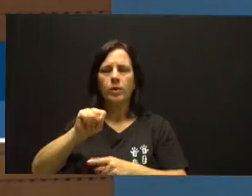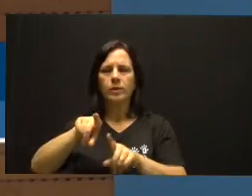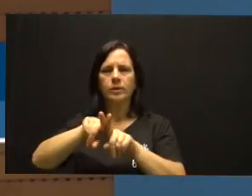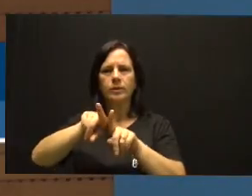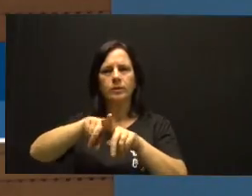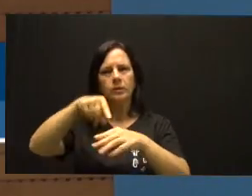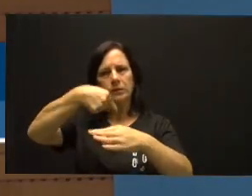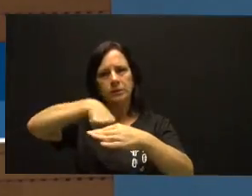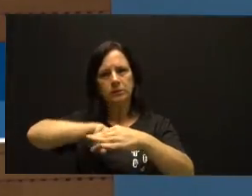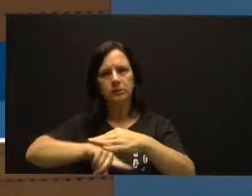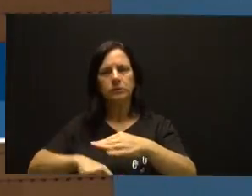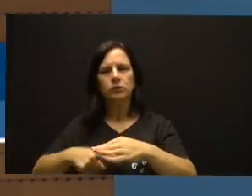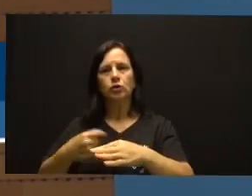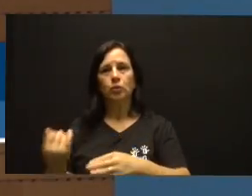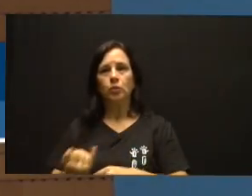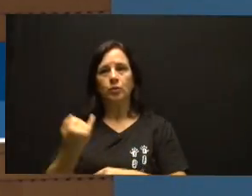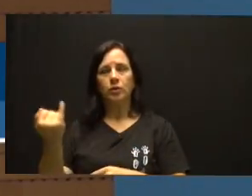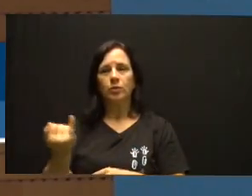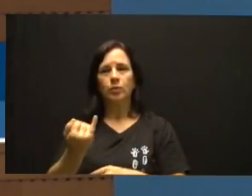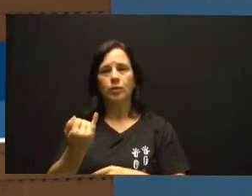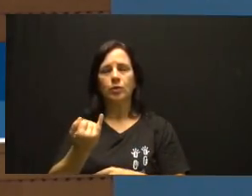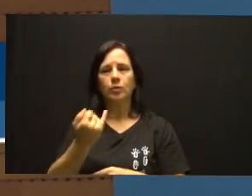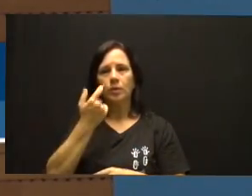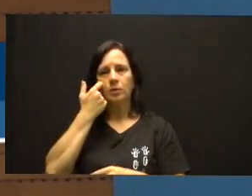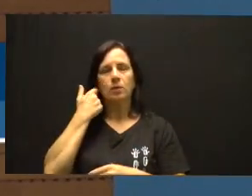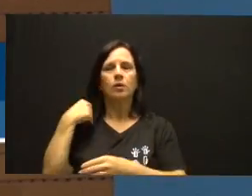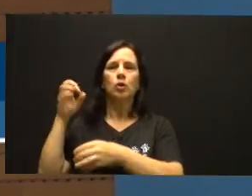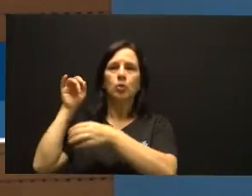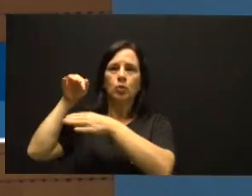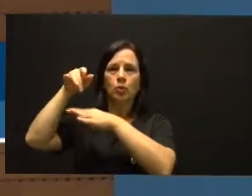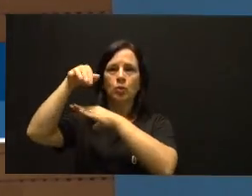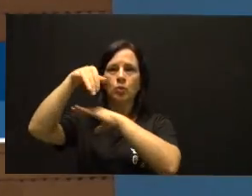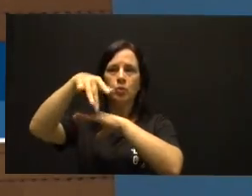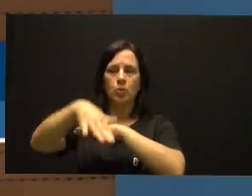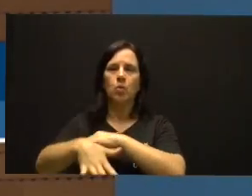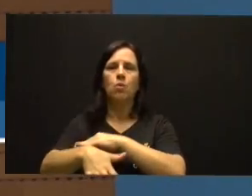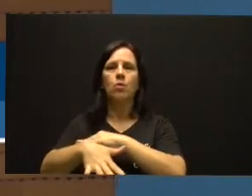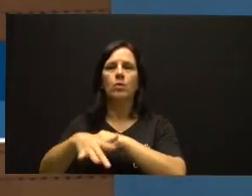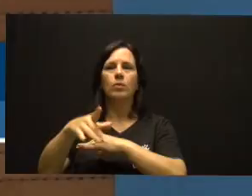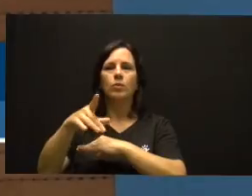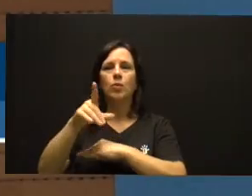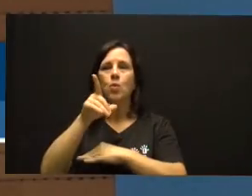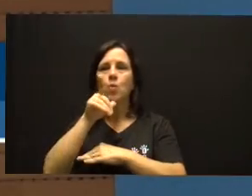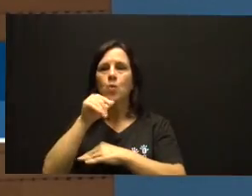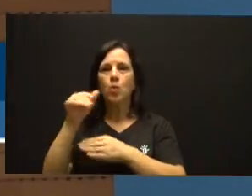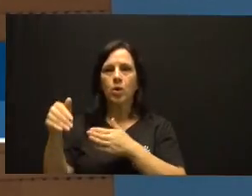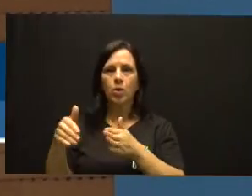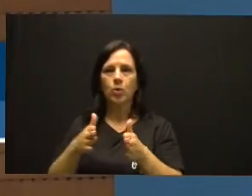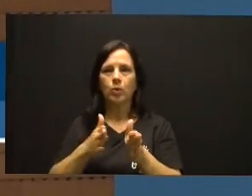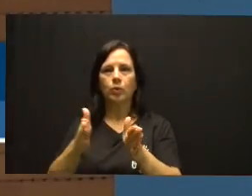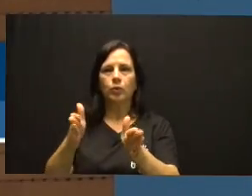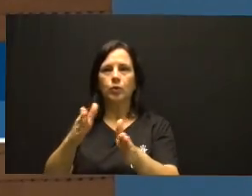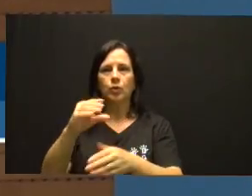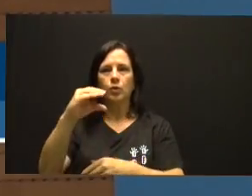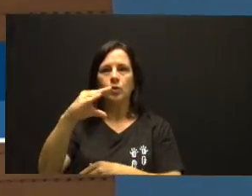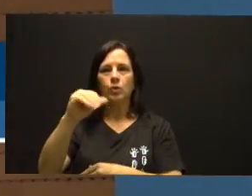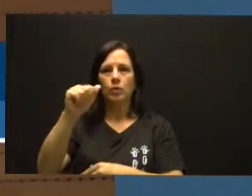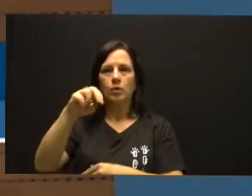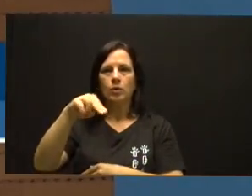o principal, aonde descarrega as águas, que é o Rio Cubatão principalmente, e os canais